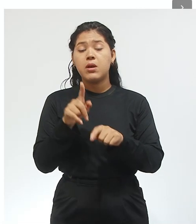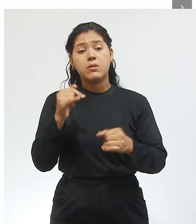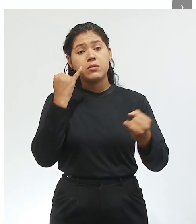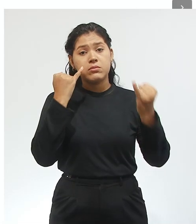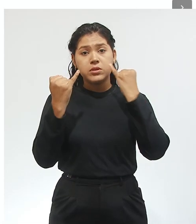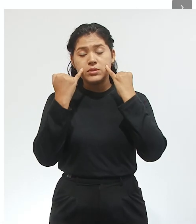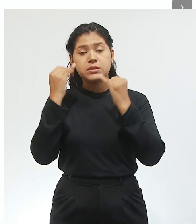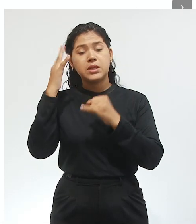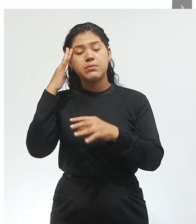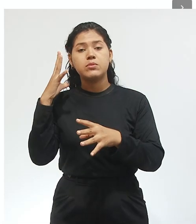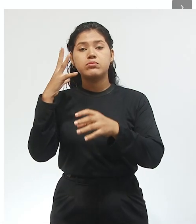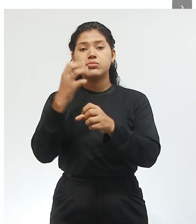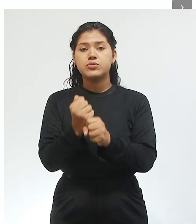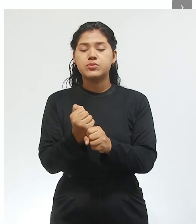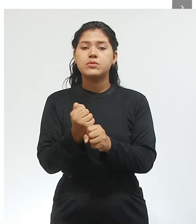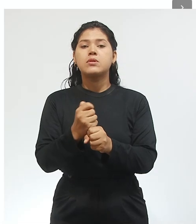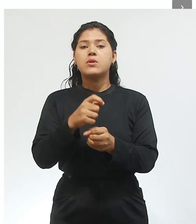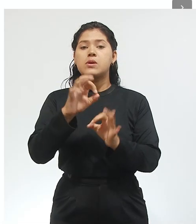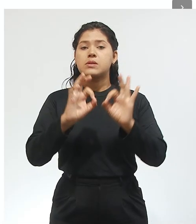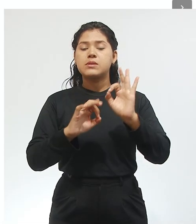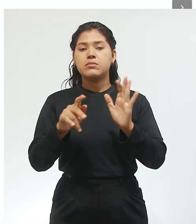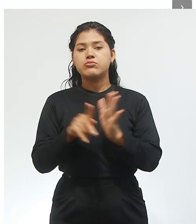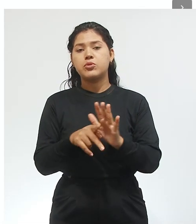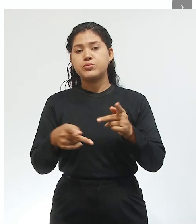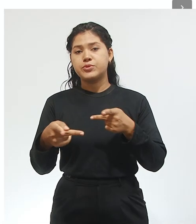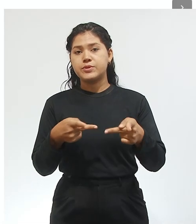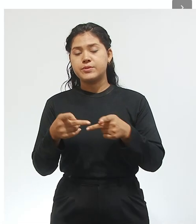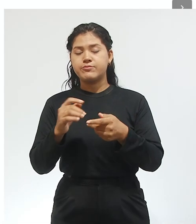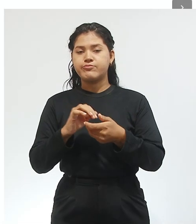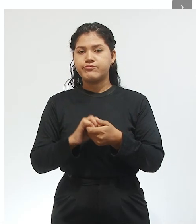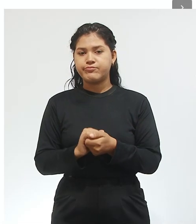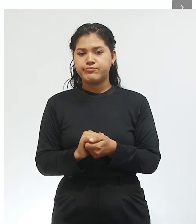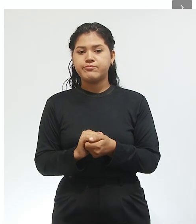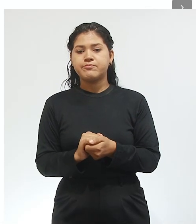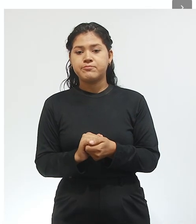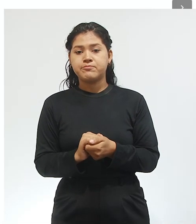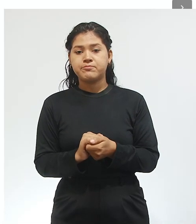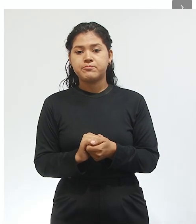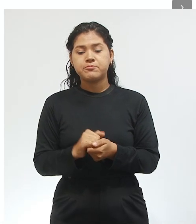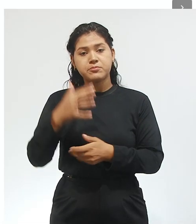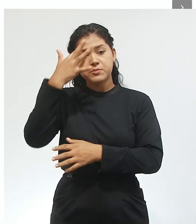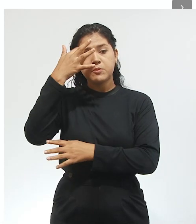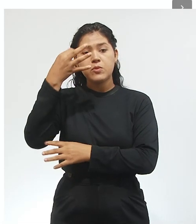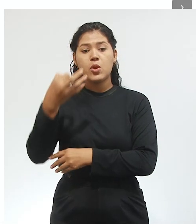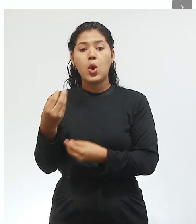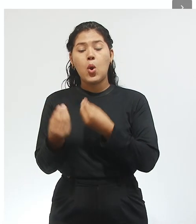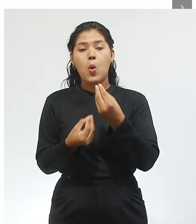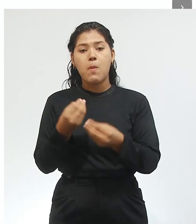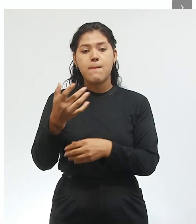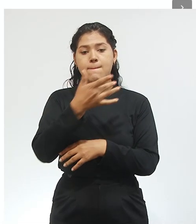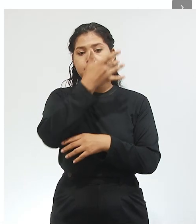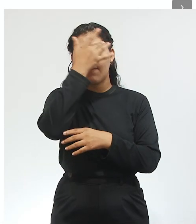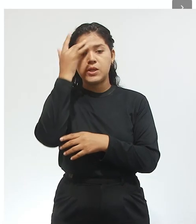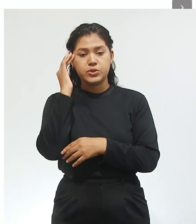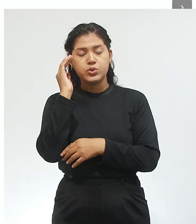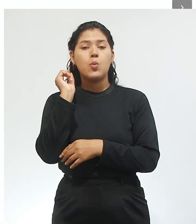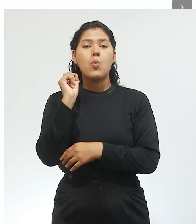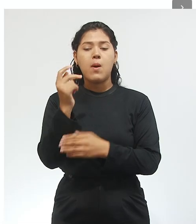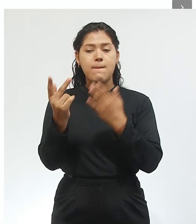gente precisa para fazer o plano de marketing. A segmentação psicográfica e comportamental, ela já vai